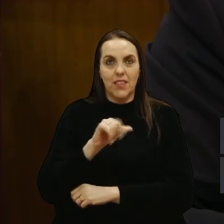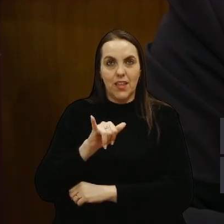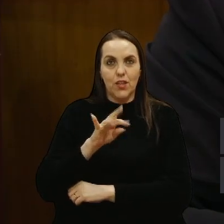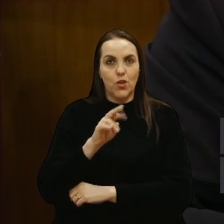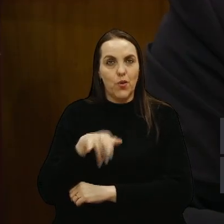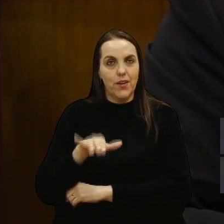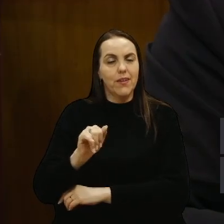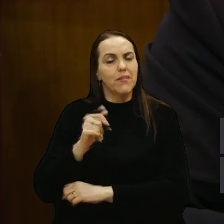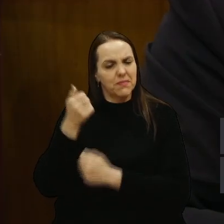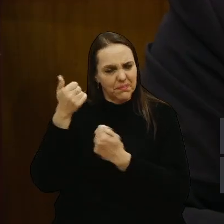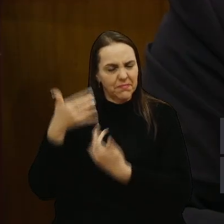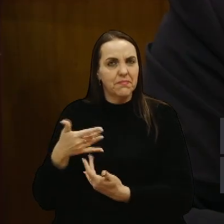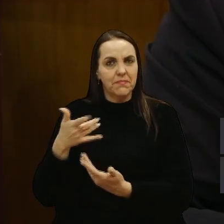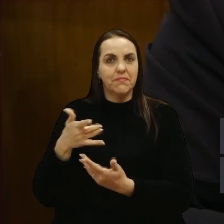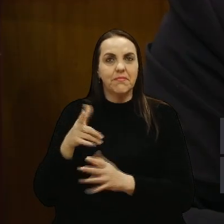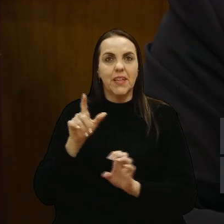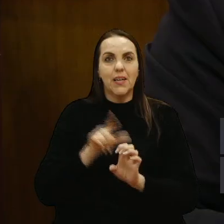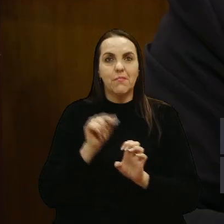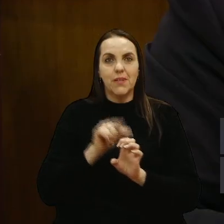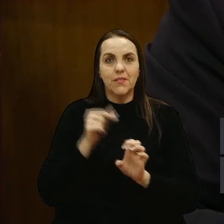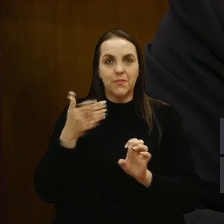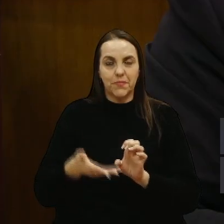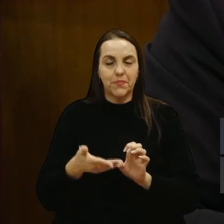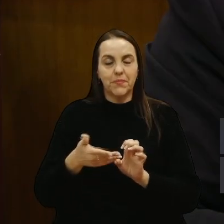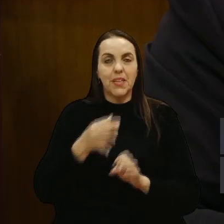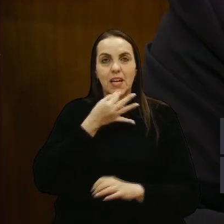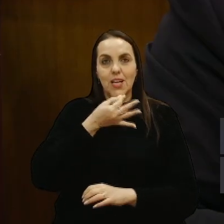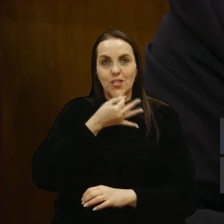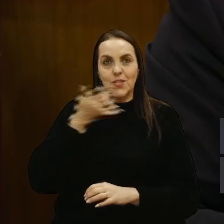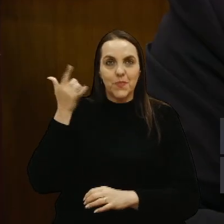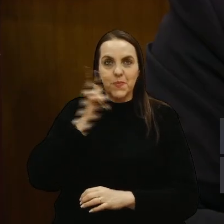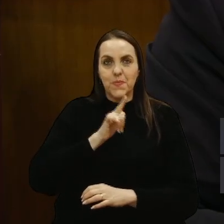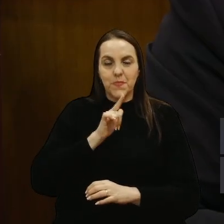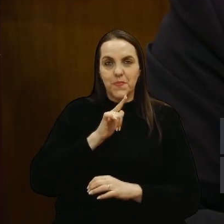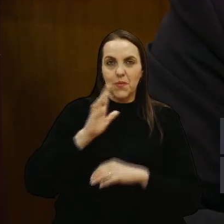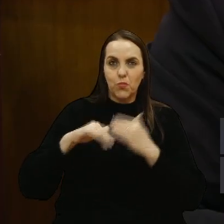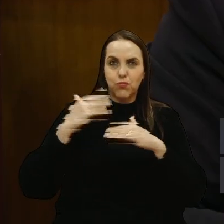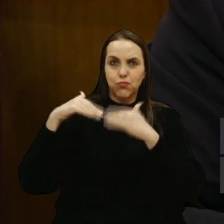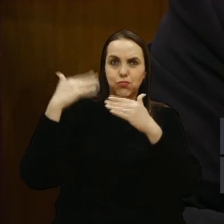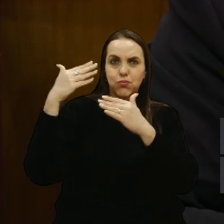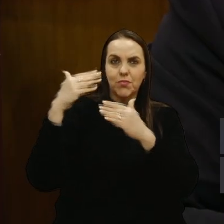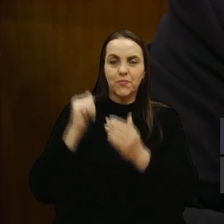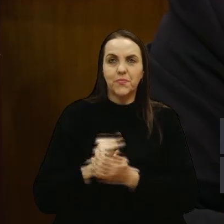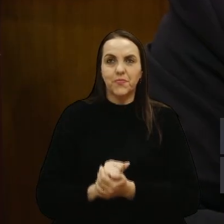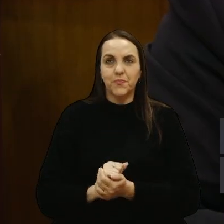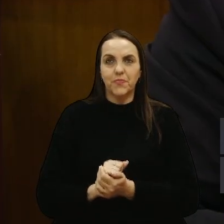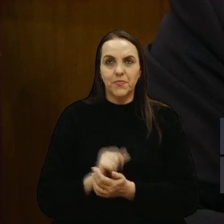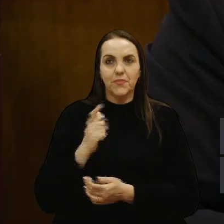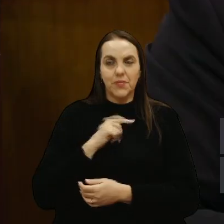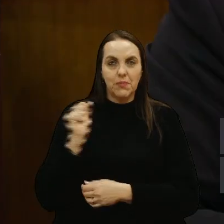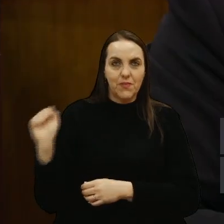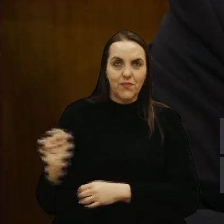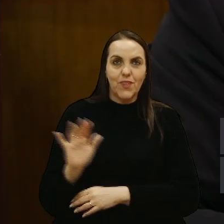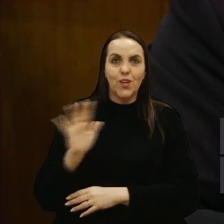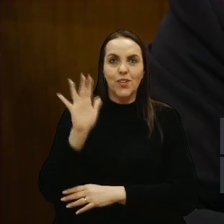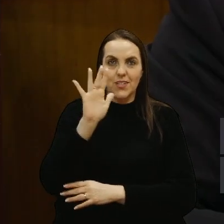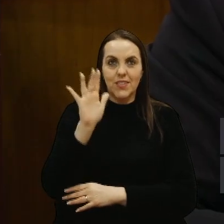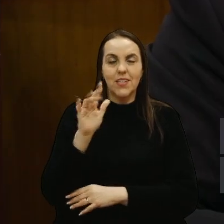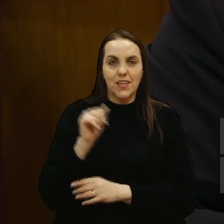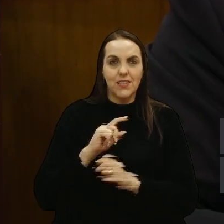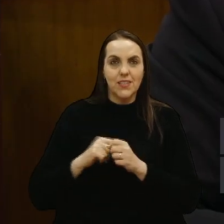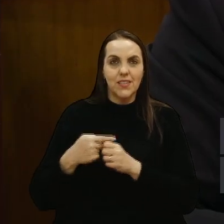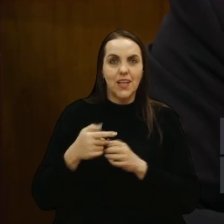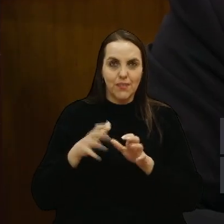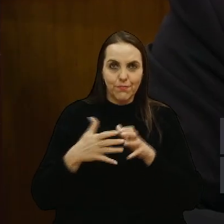cidade, empreendedor, um homem que tem realmente lutado para que Caxias alcance um nível mais elevado, né? E a gente precisa valorizar quem faz essa cidade crescer.